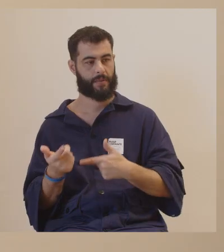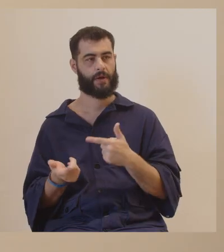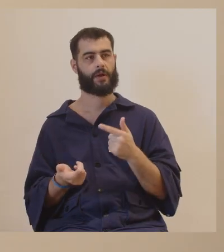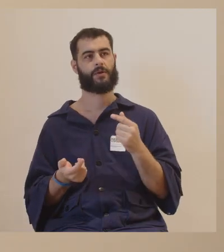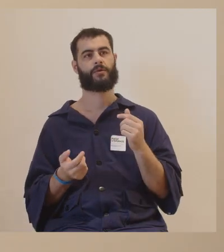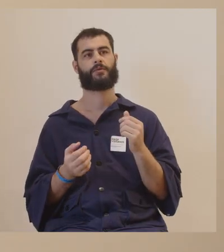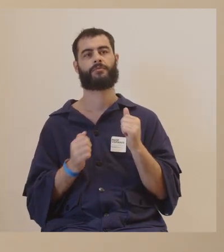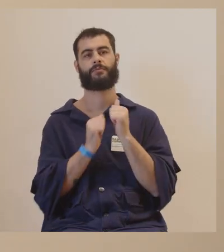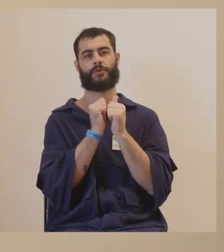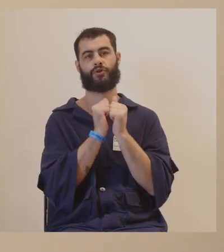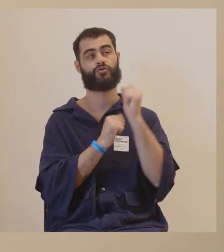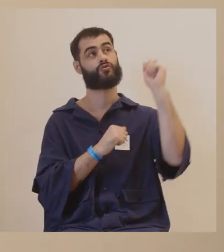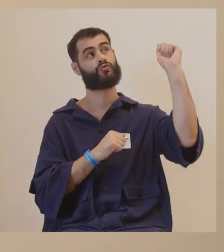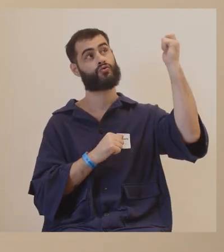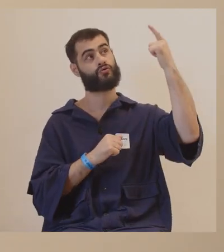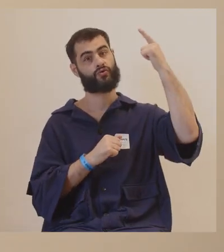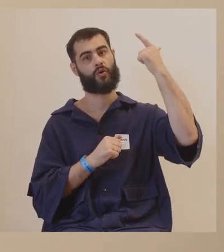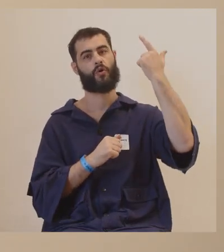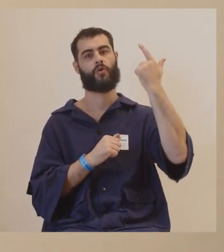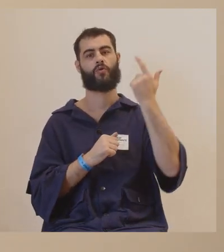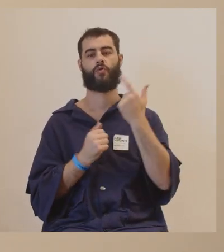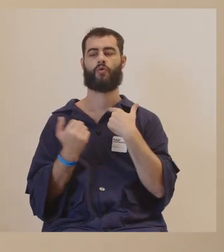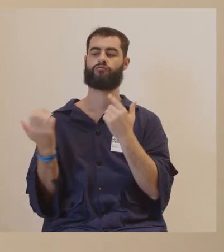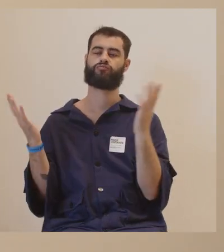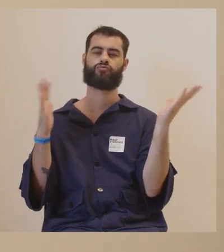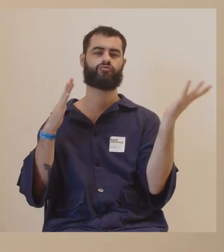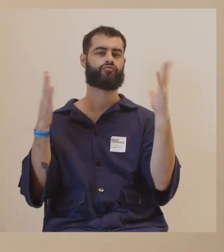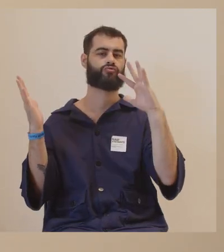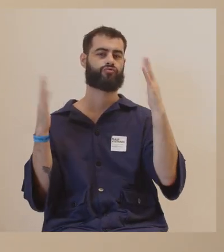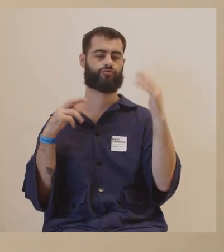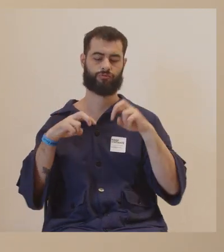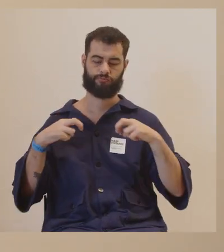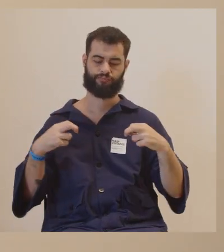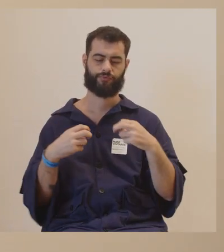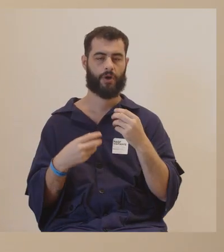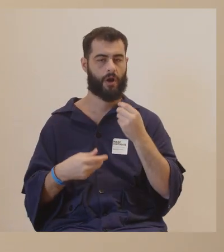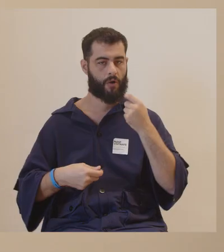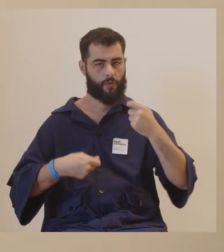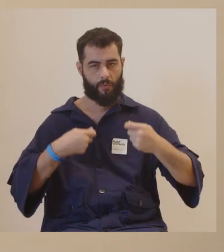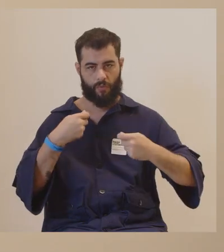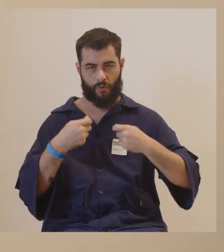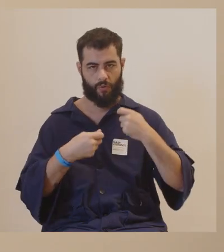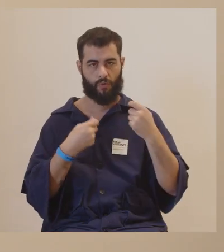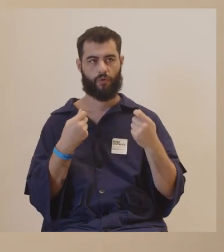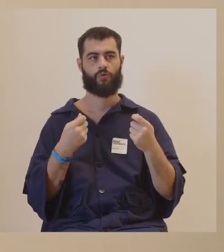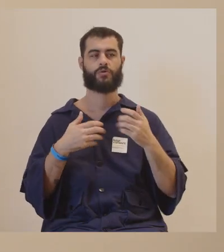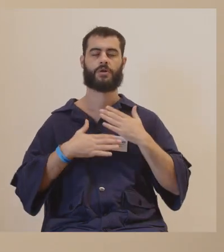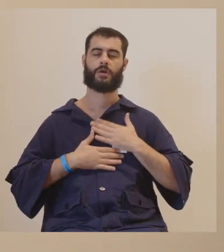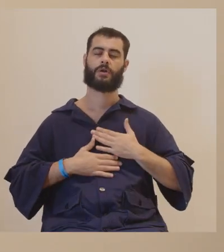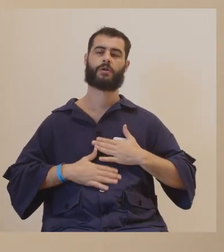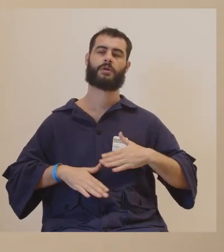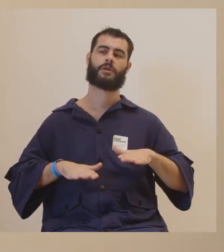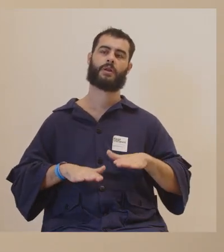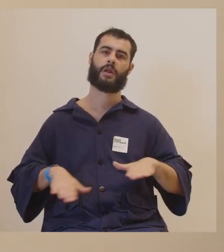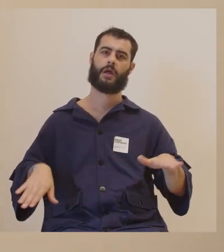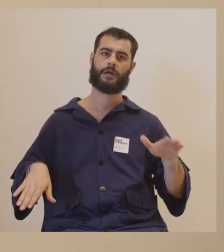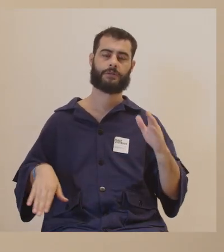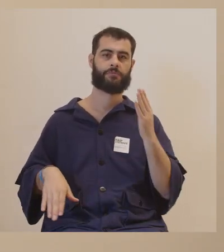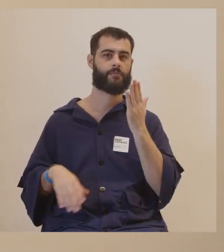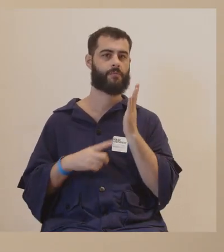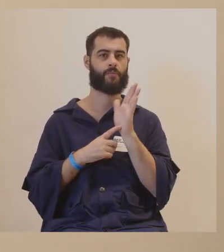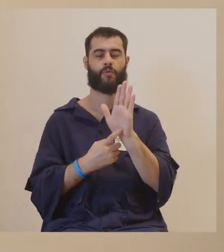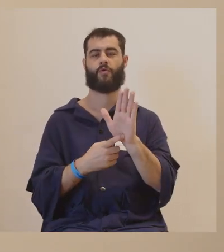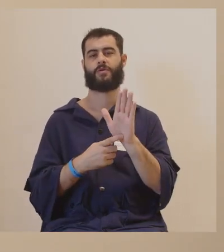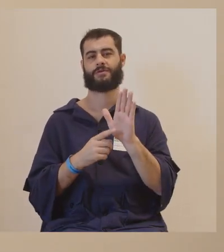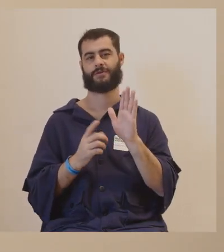beijos ensolarados, almoço na relva, repouso, trabalho esquecido, relaxamento descarado. As mulheres de